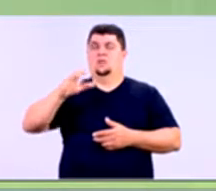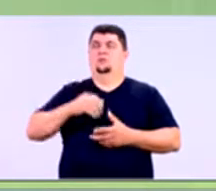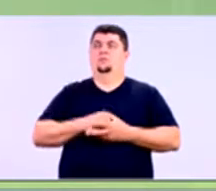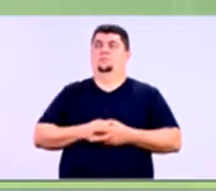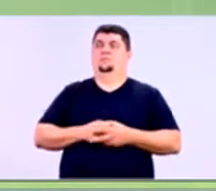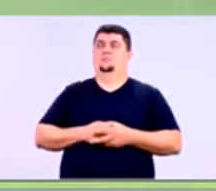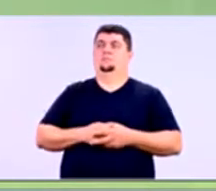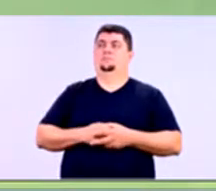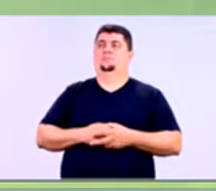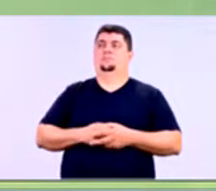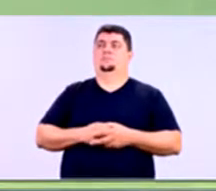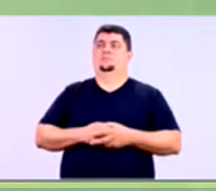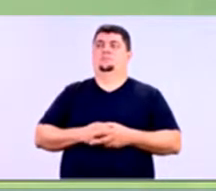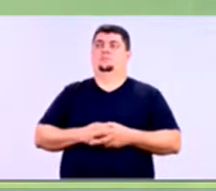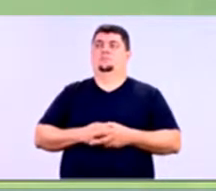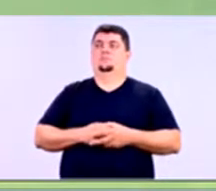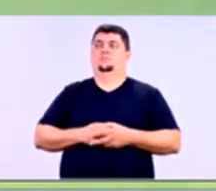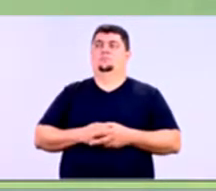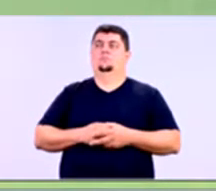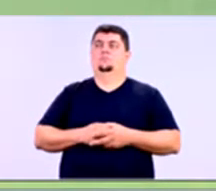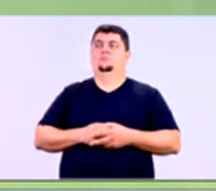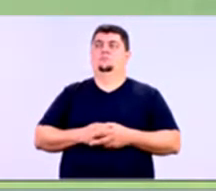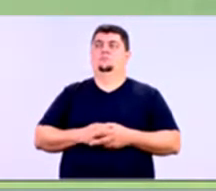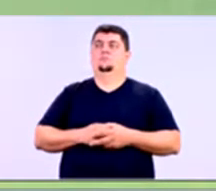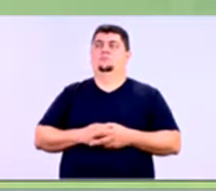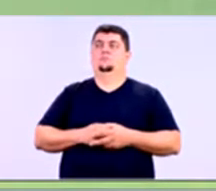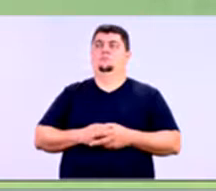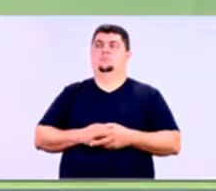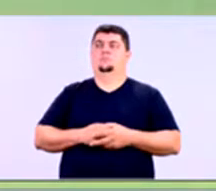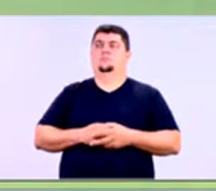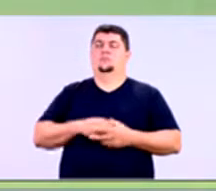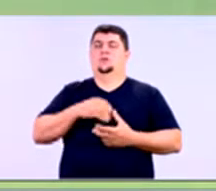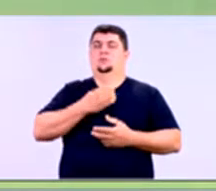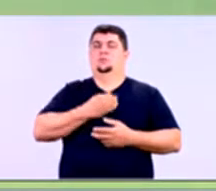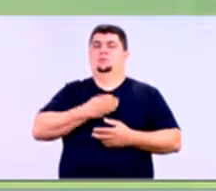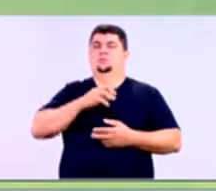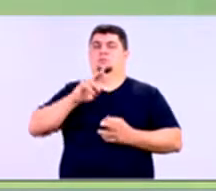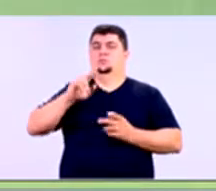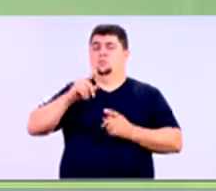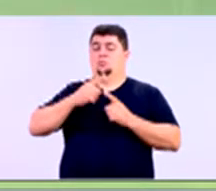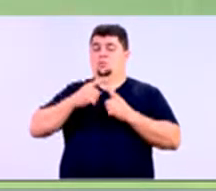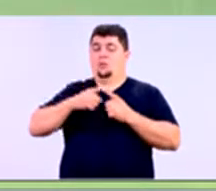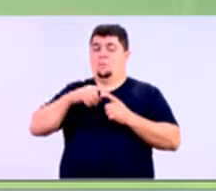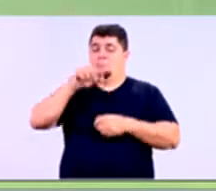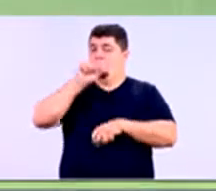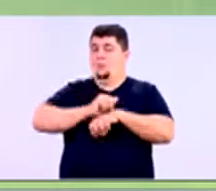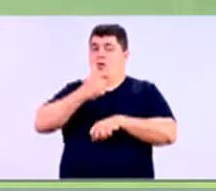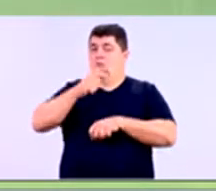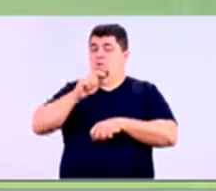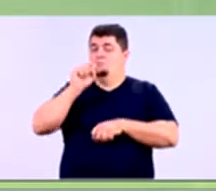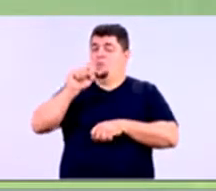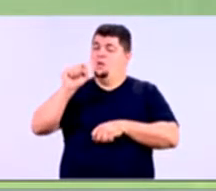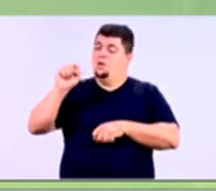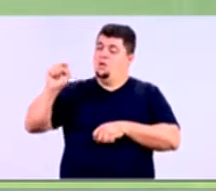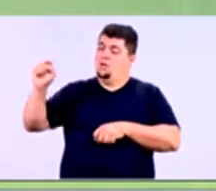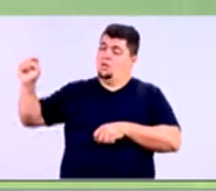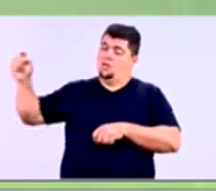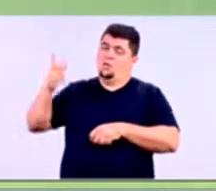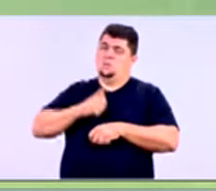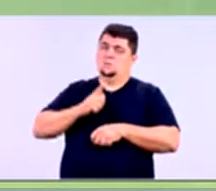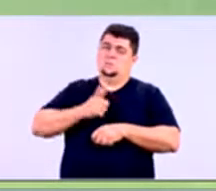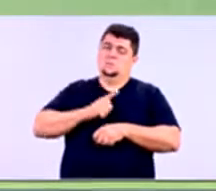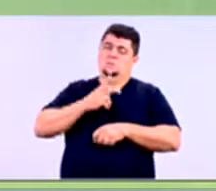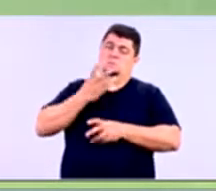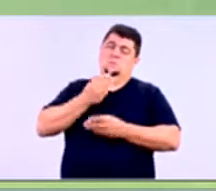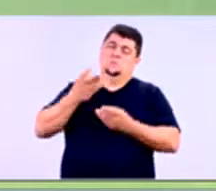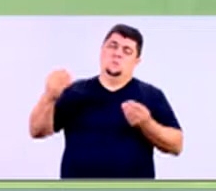R$18.114,61,19, etc. Fiz questão de deixar os pontinhos após a vírgula para mostrar o que a gente faz